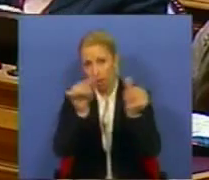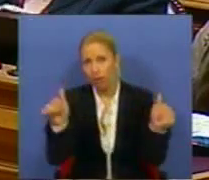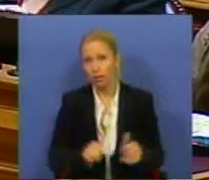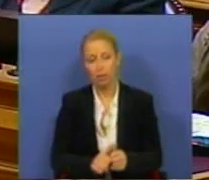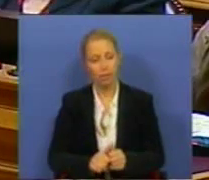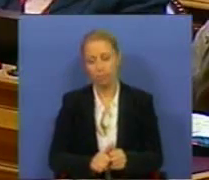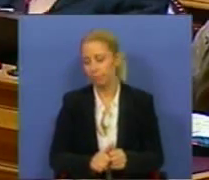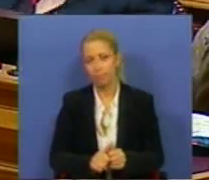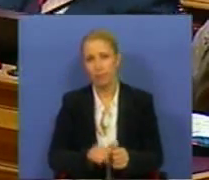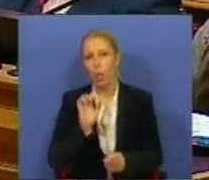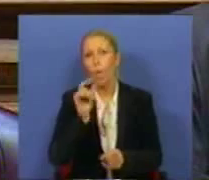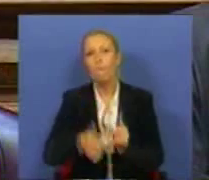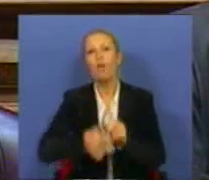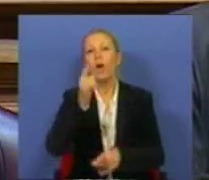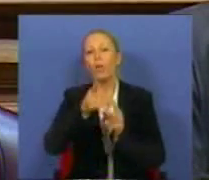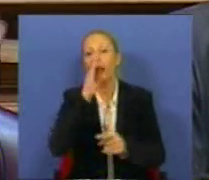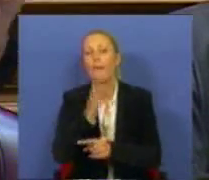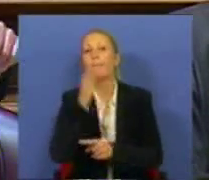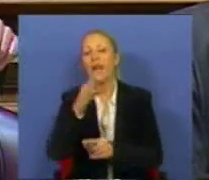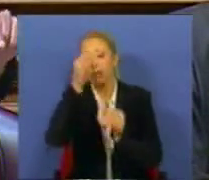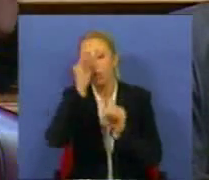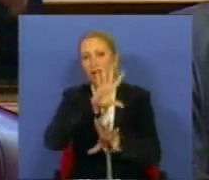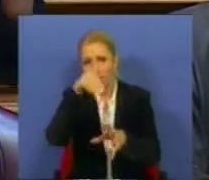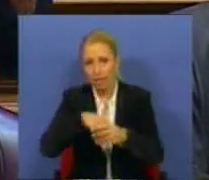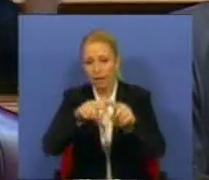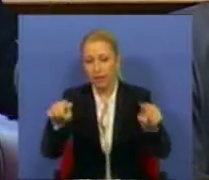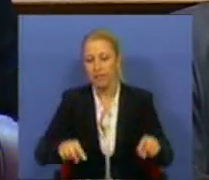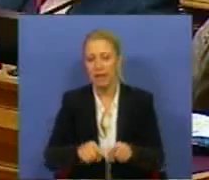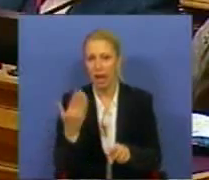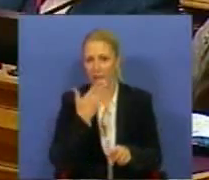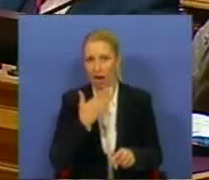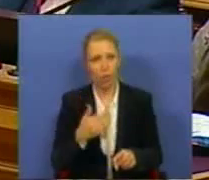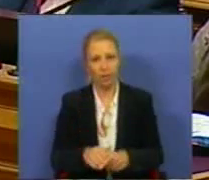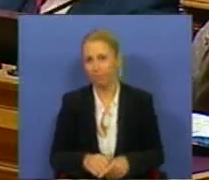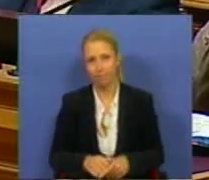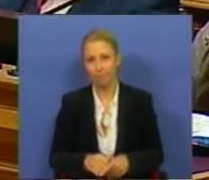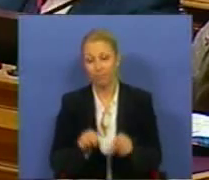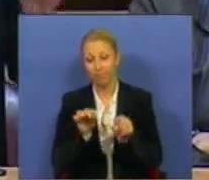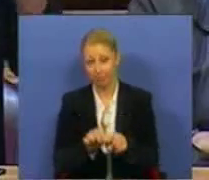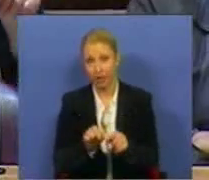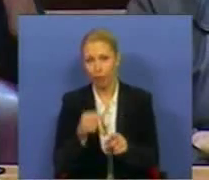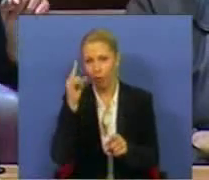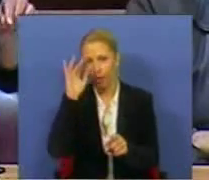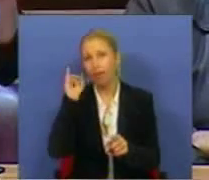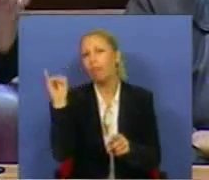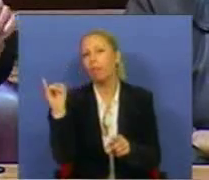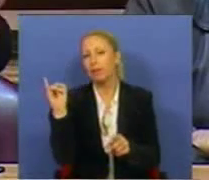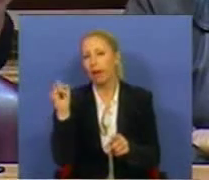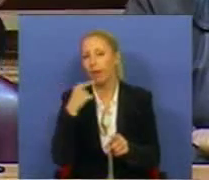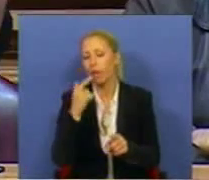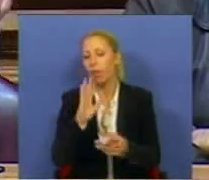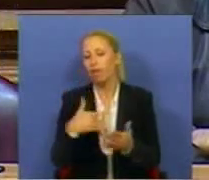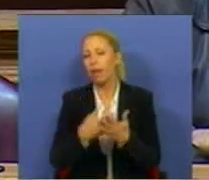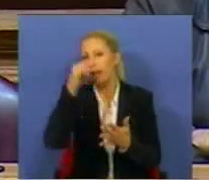jamais melhorar as práticas educativas em sala de aula. Não, ele foi construído, ele foi desenhado para dificultar a progressão